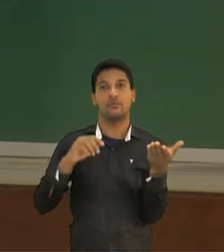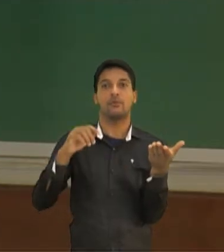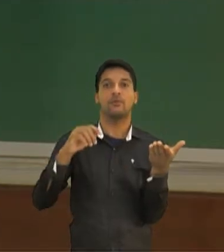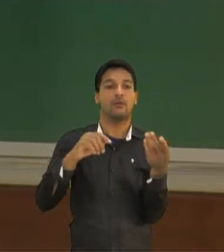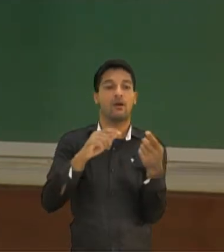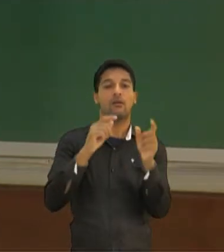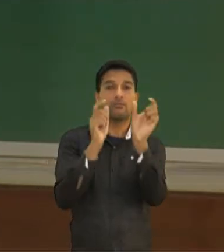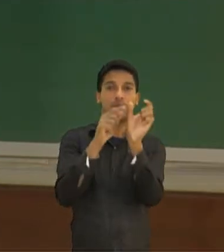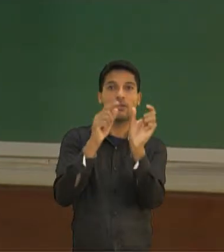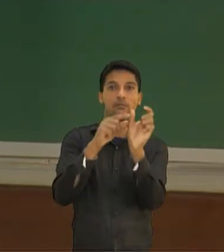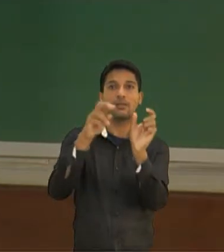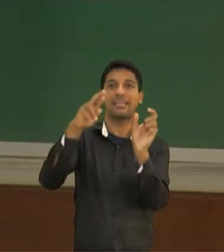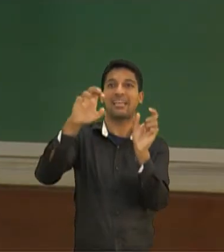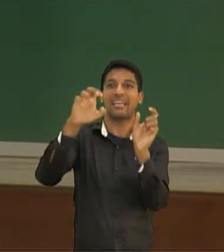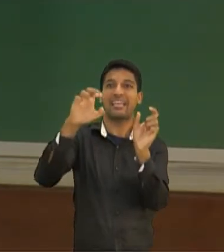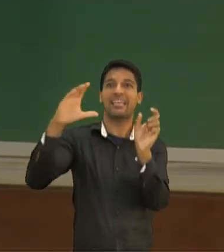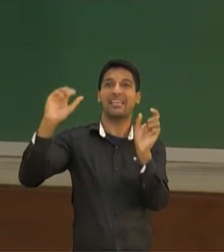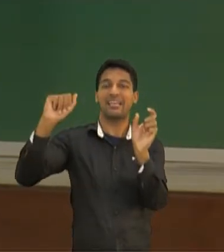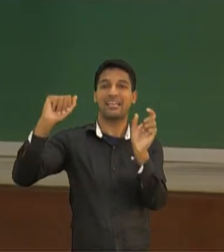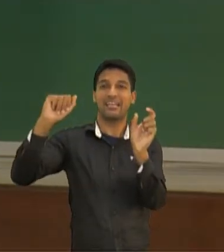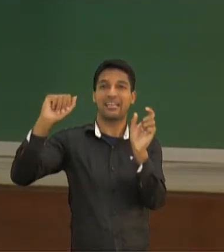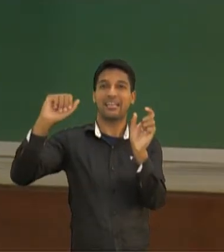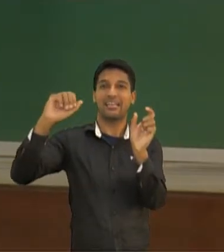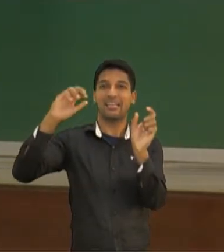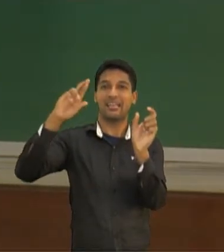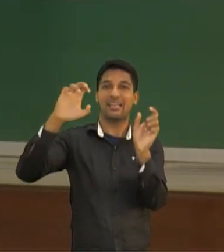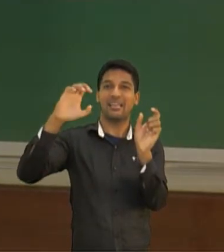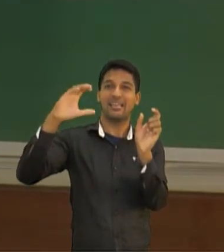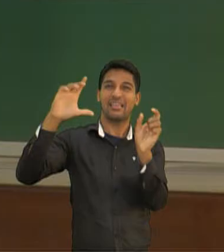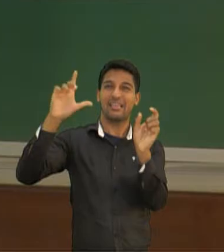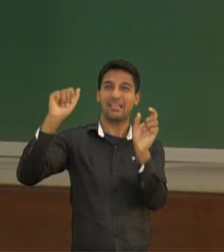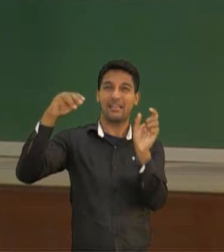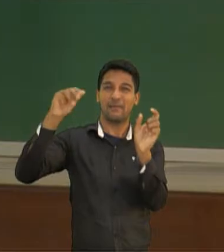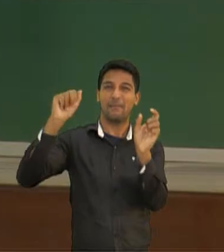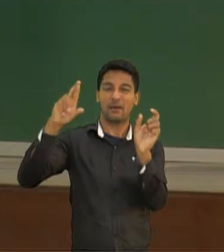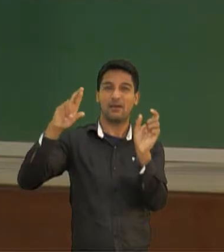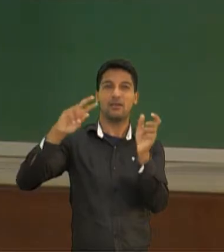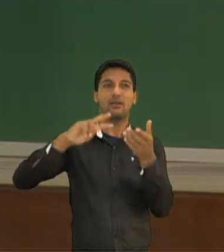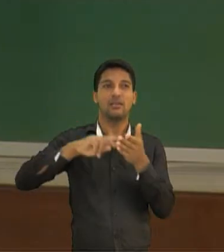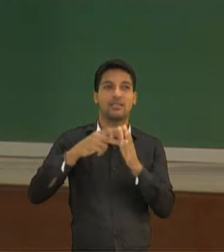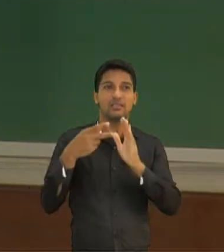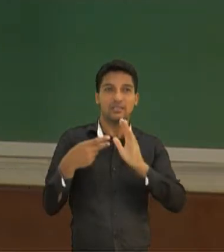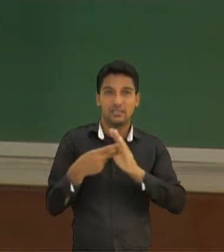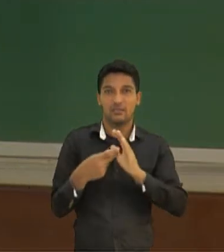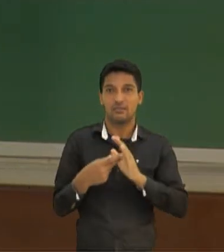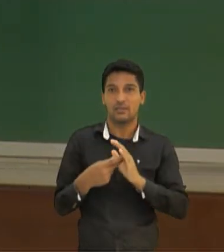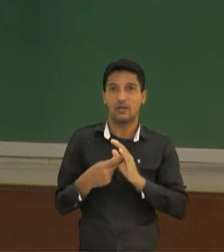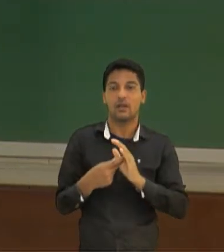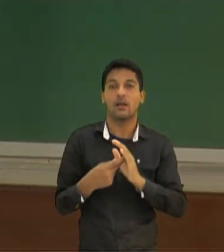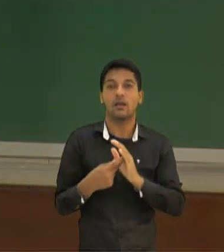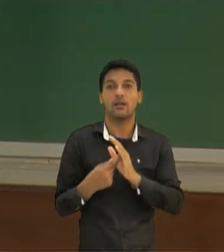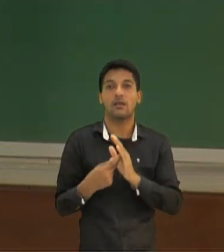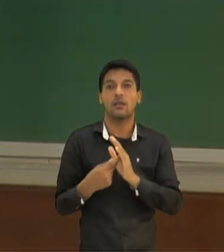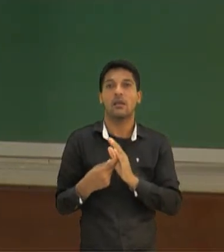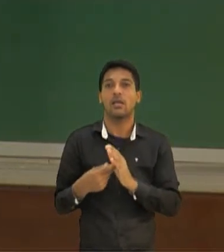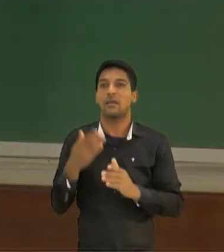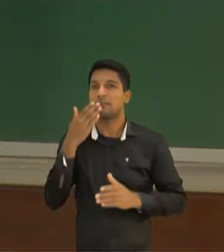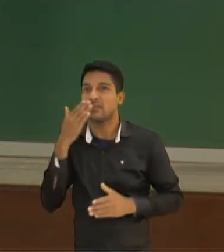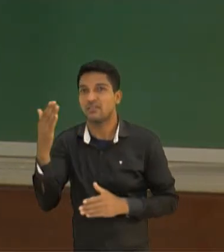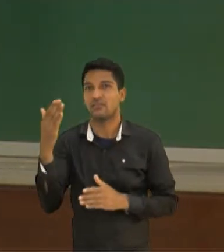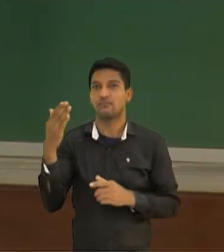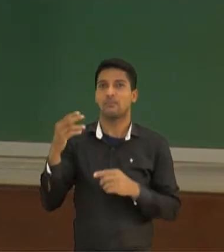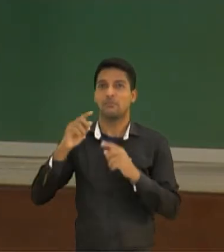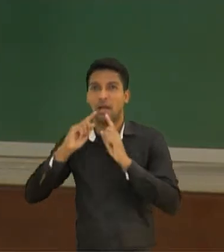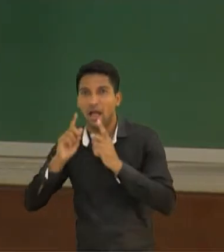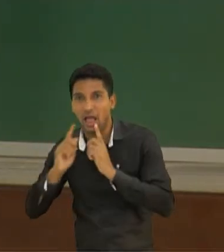e ação, né? Então temos uma palavra ali morfologicamente composta, né, por outras palavras da nossa língua portuguesa,